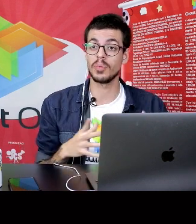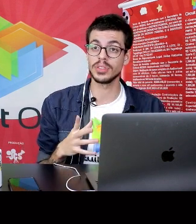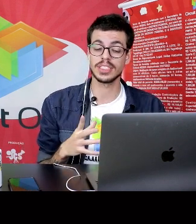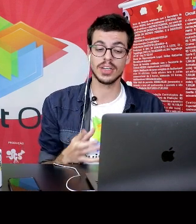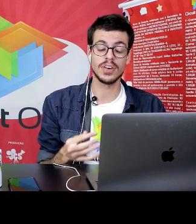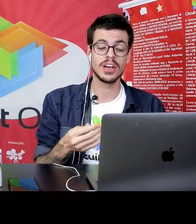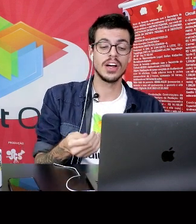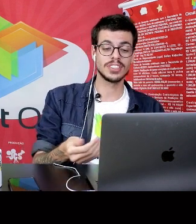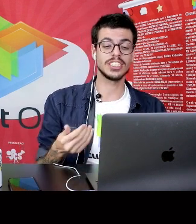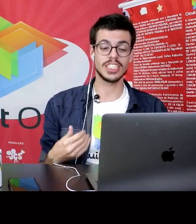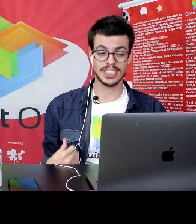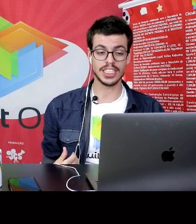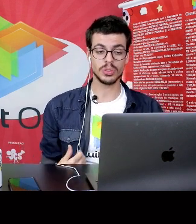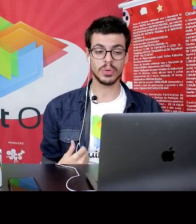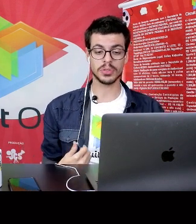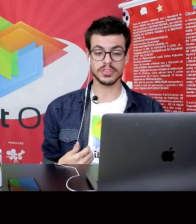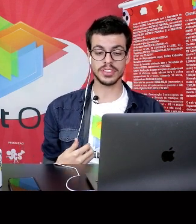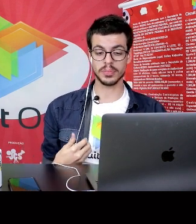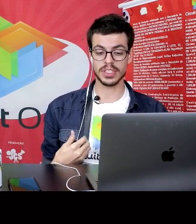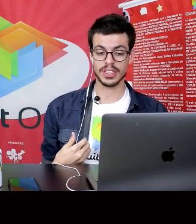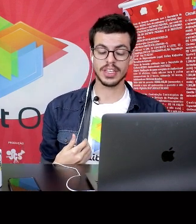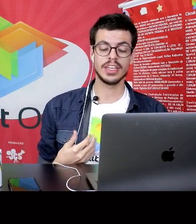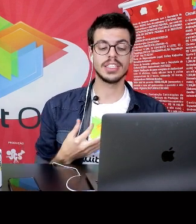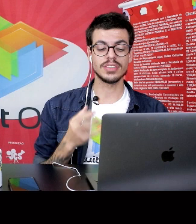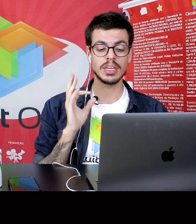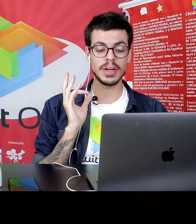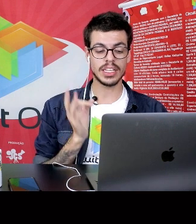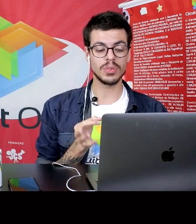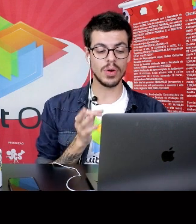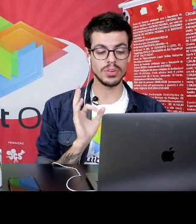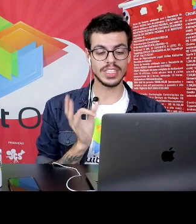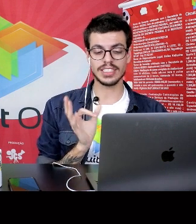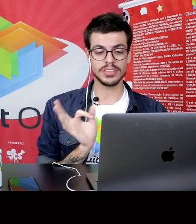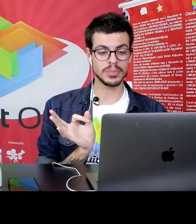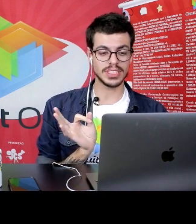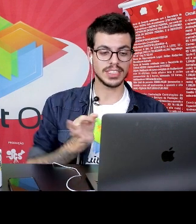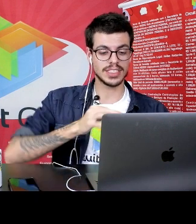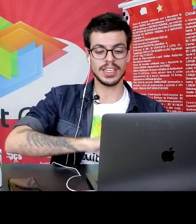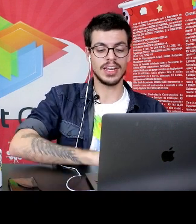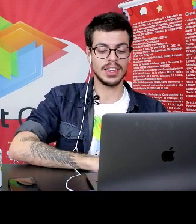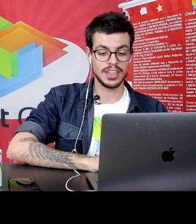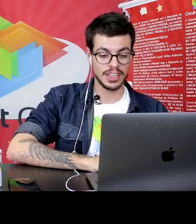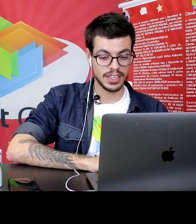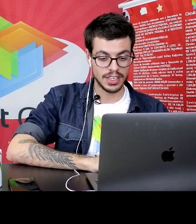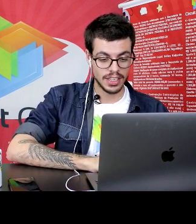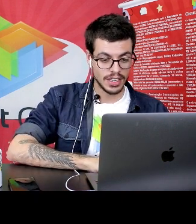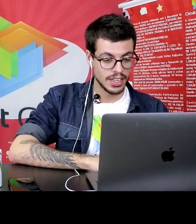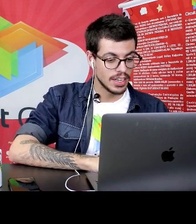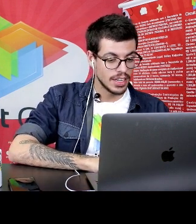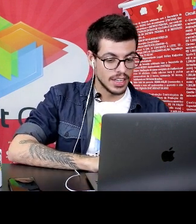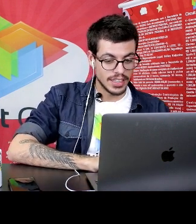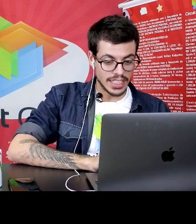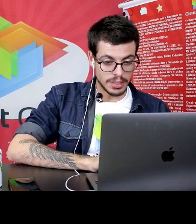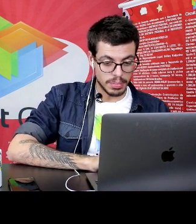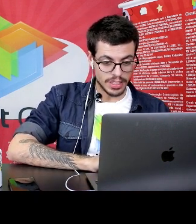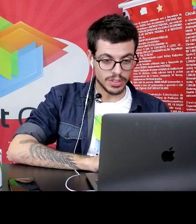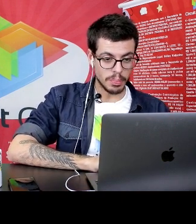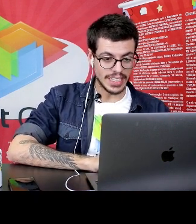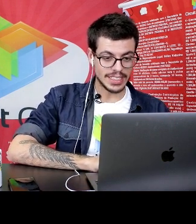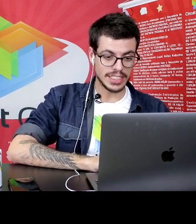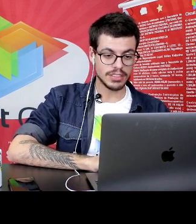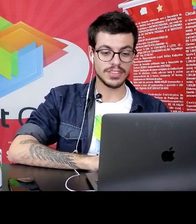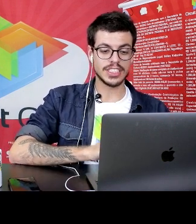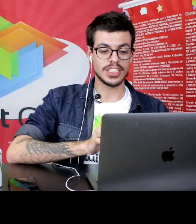essa composição, você já sente um pouco do filme. Então, você bateu o olho desse filme assim, sei lá, nesse plano